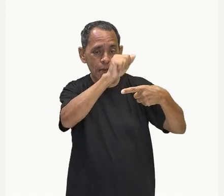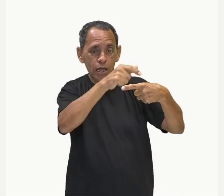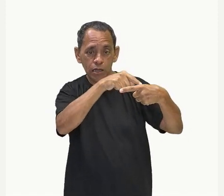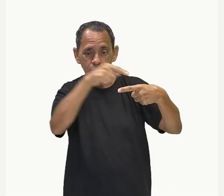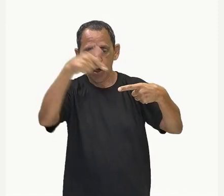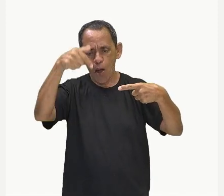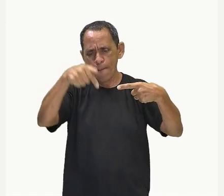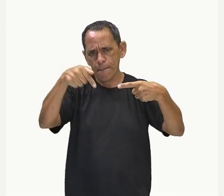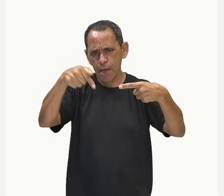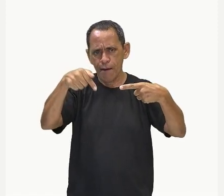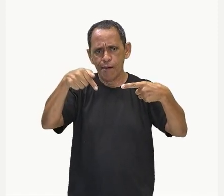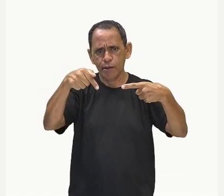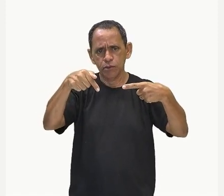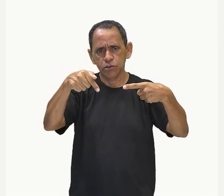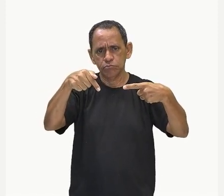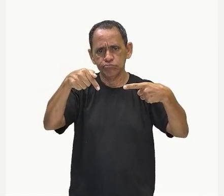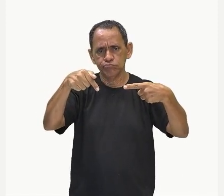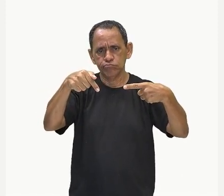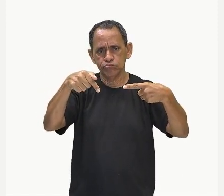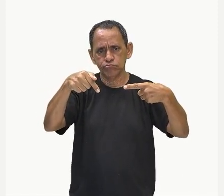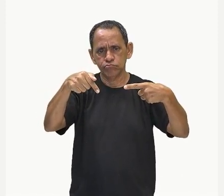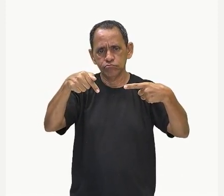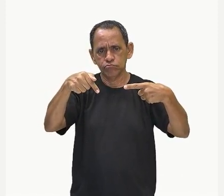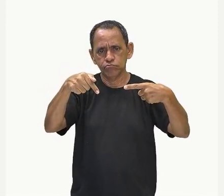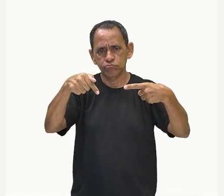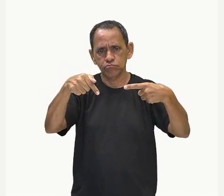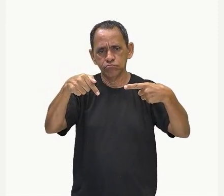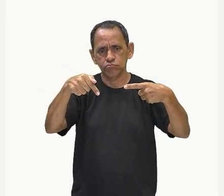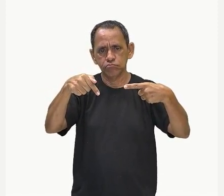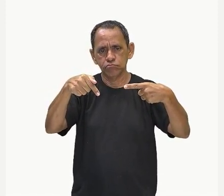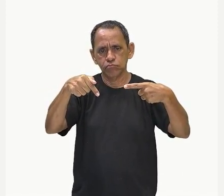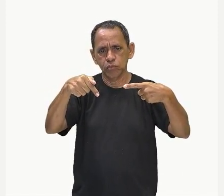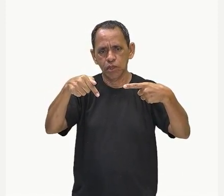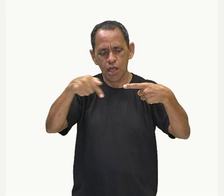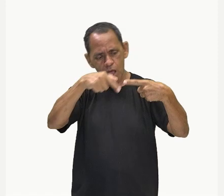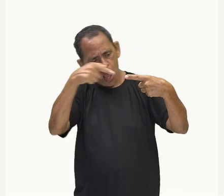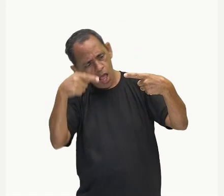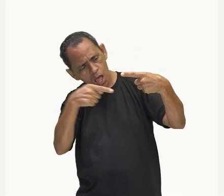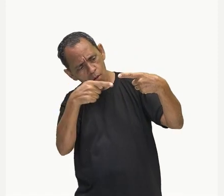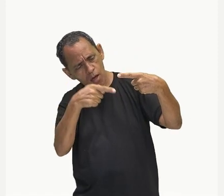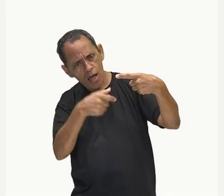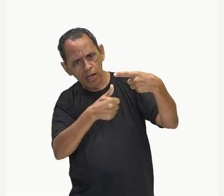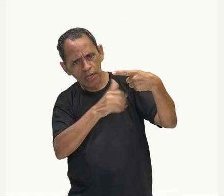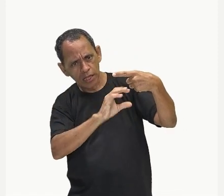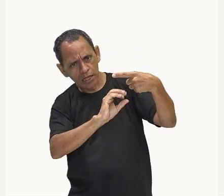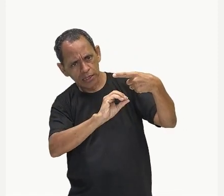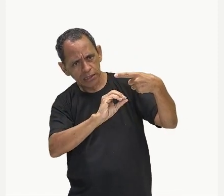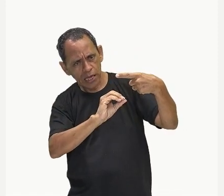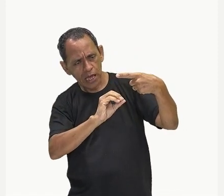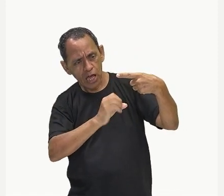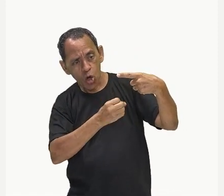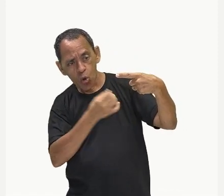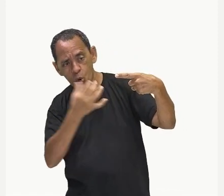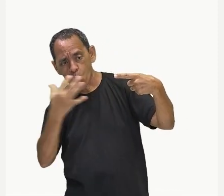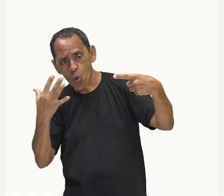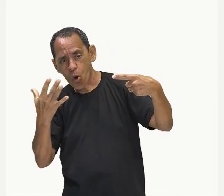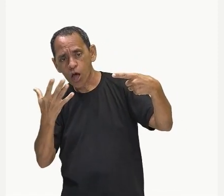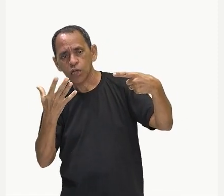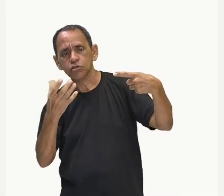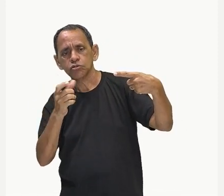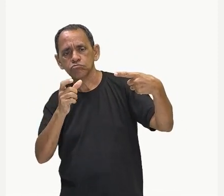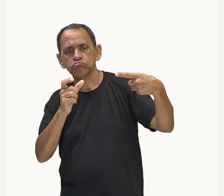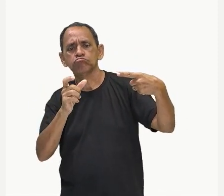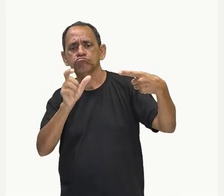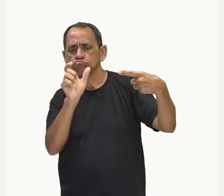7. E agora, de acordo com o número que está embaixo, vai ser a quantidade de casas decimais que eu